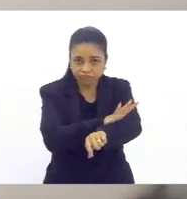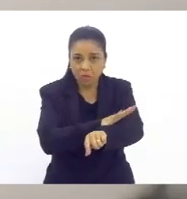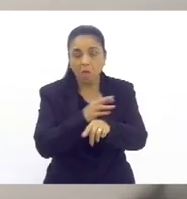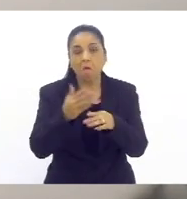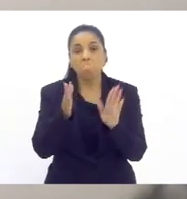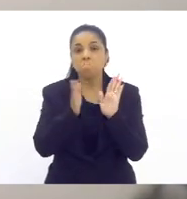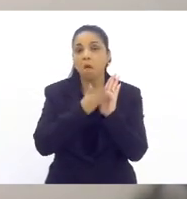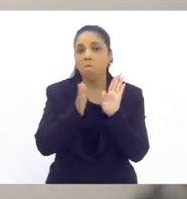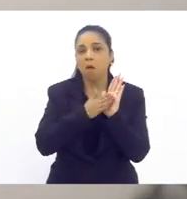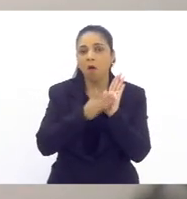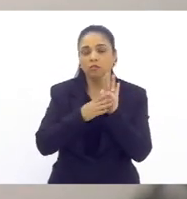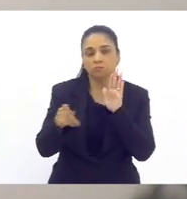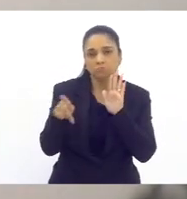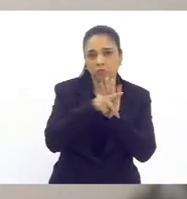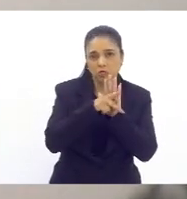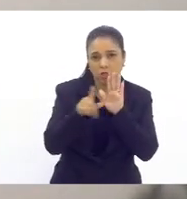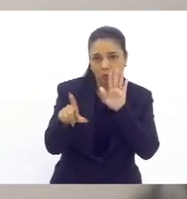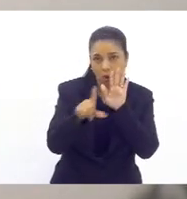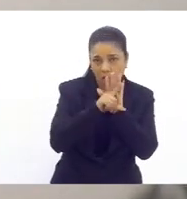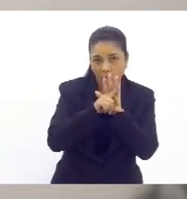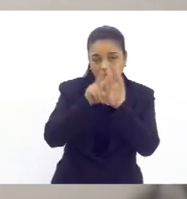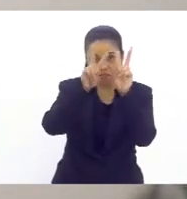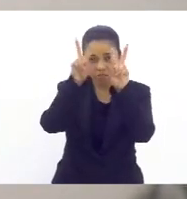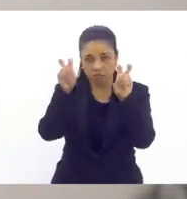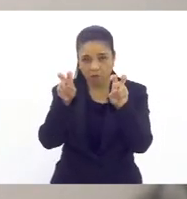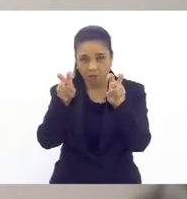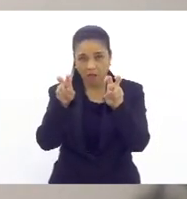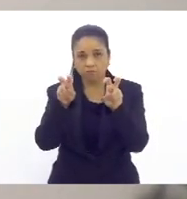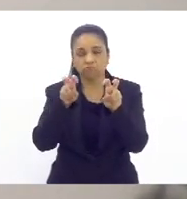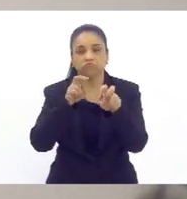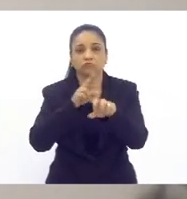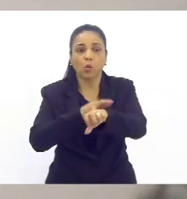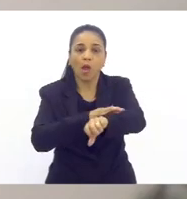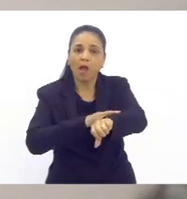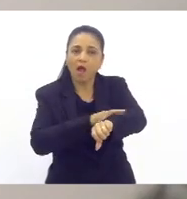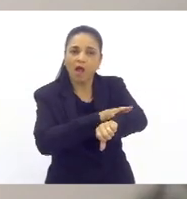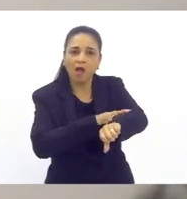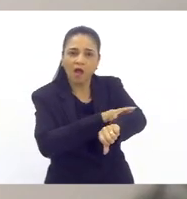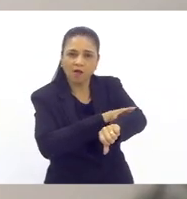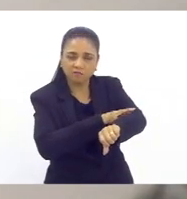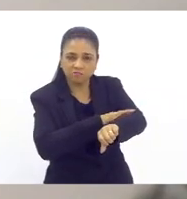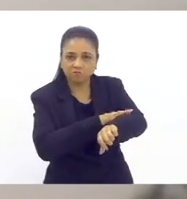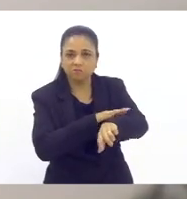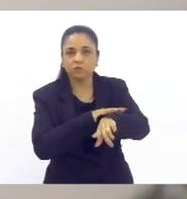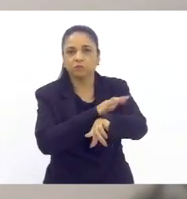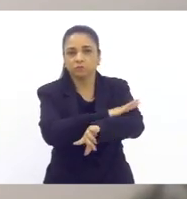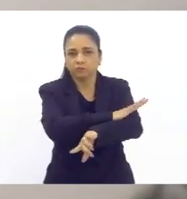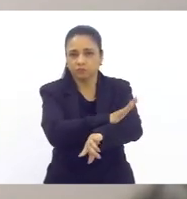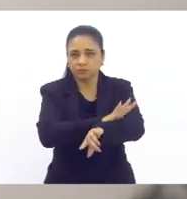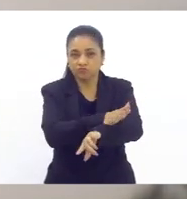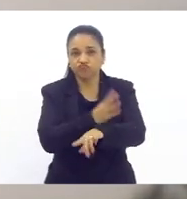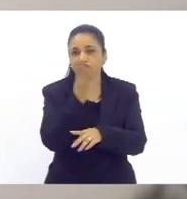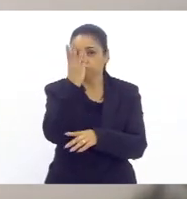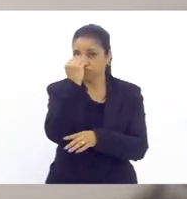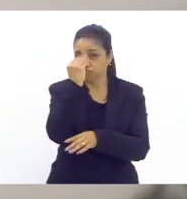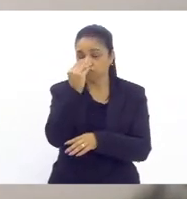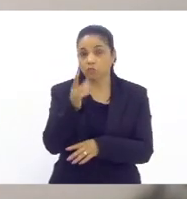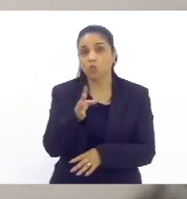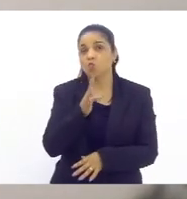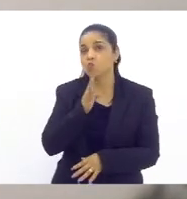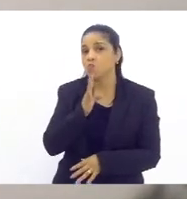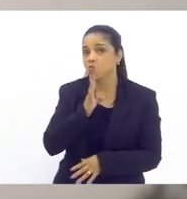um projeto de lei para tratar sobre essa temática do perfilamento racial junto com a questão do reconhecimento gráfico